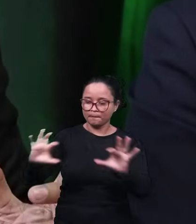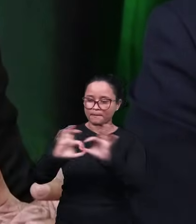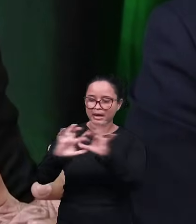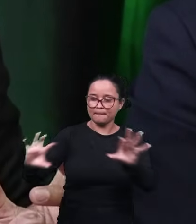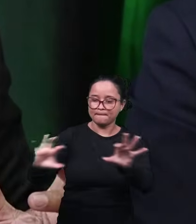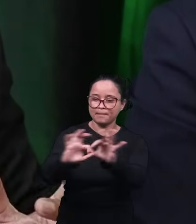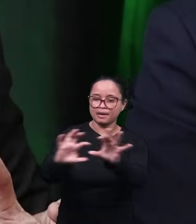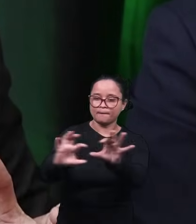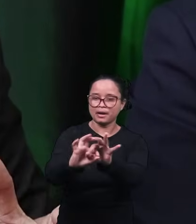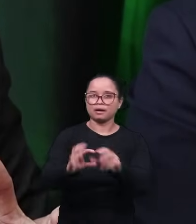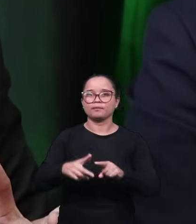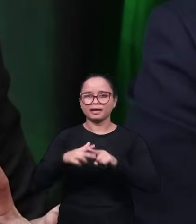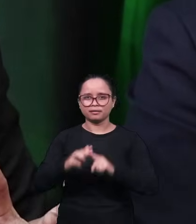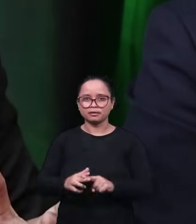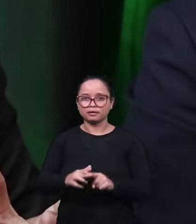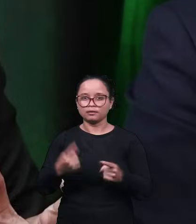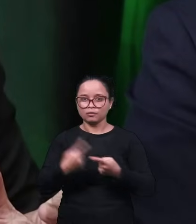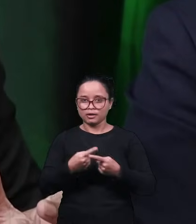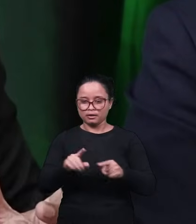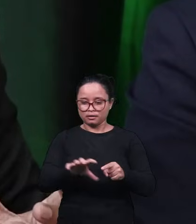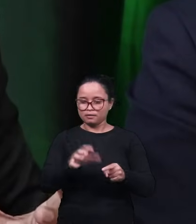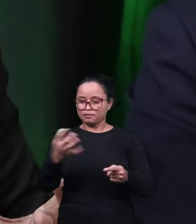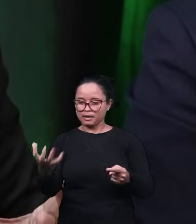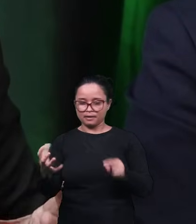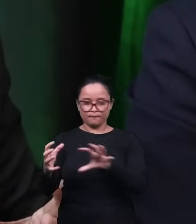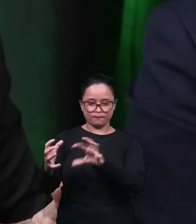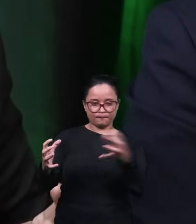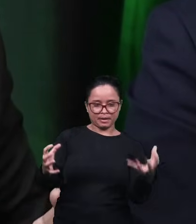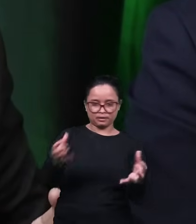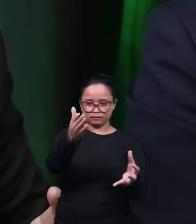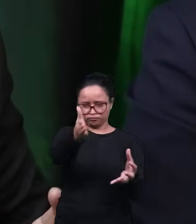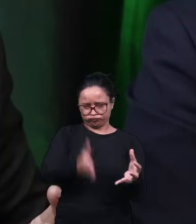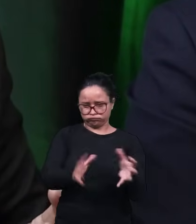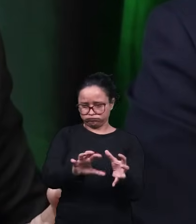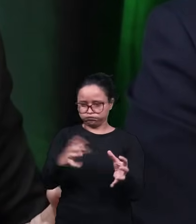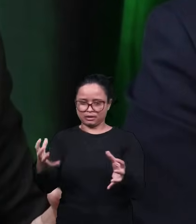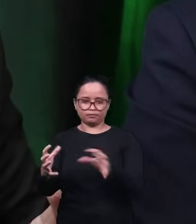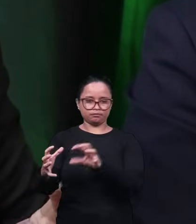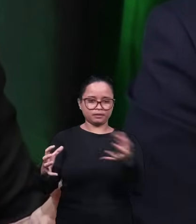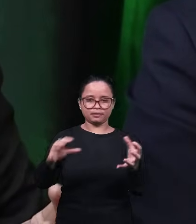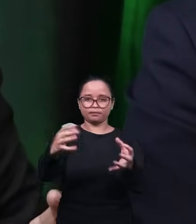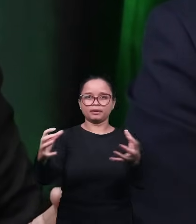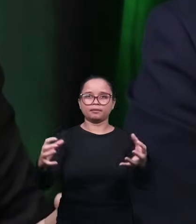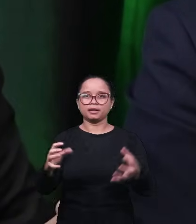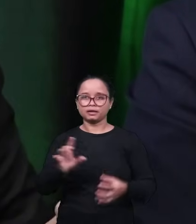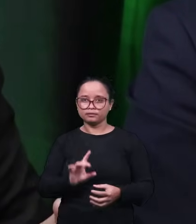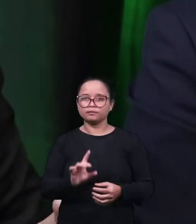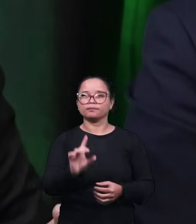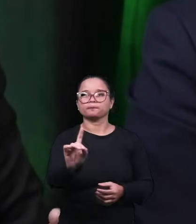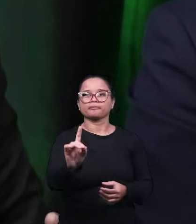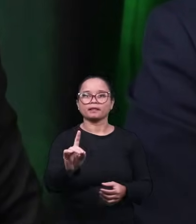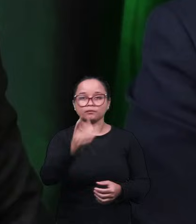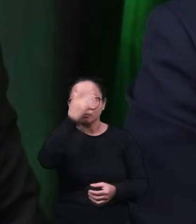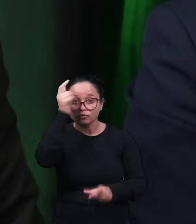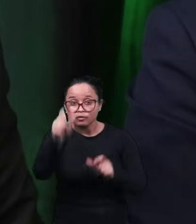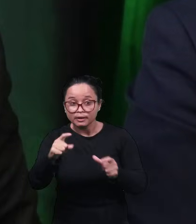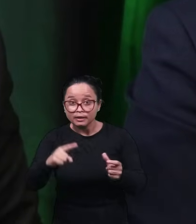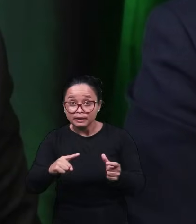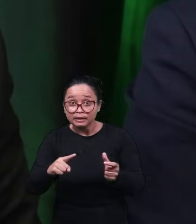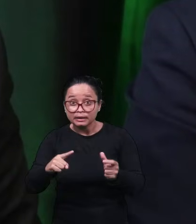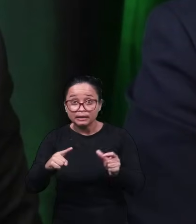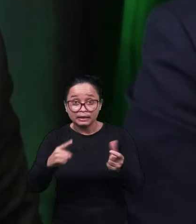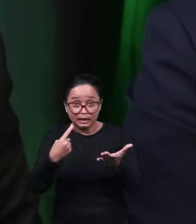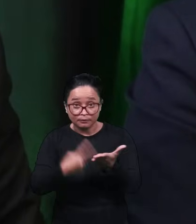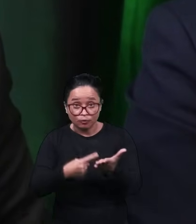onde eles passavam no meio, como que dizendo que quem quebrasse aquela aliança